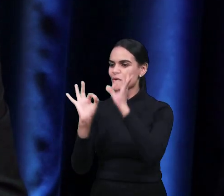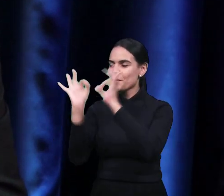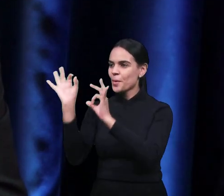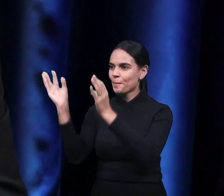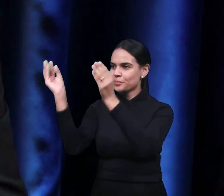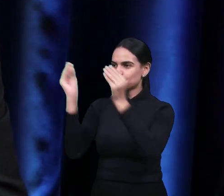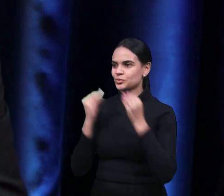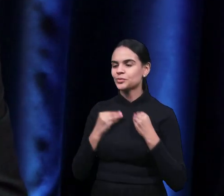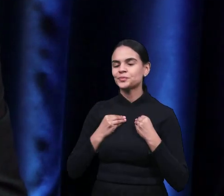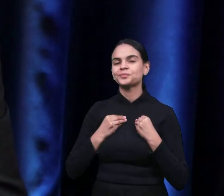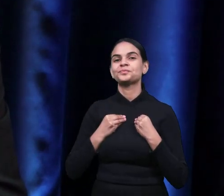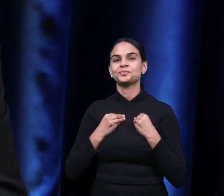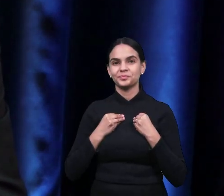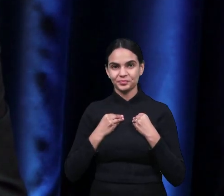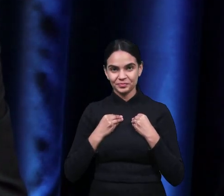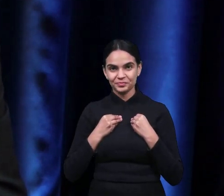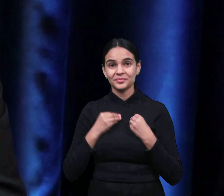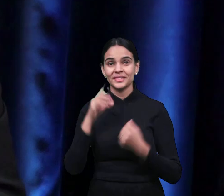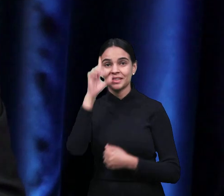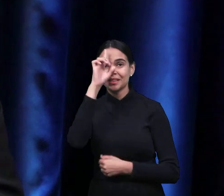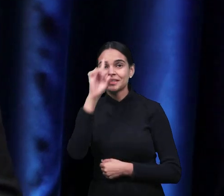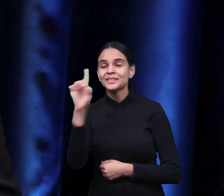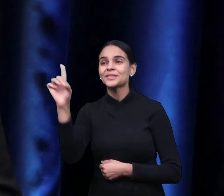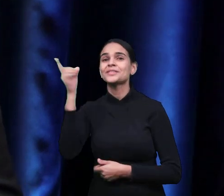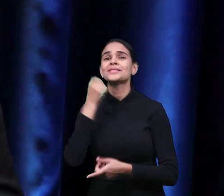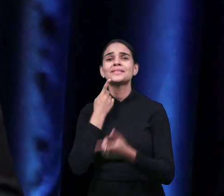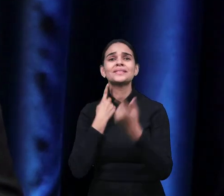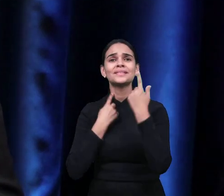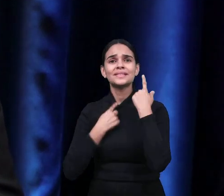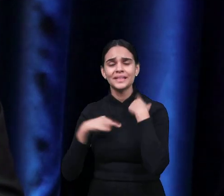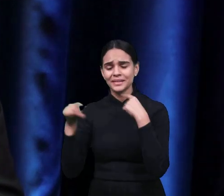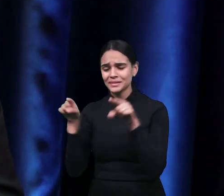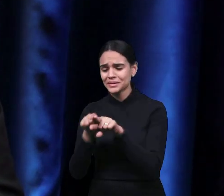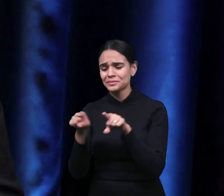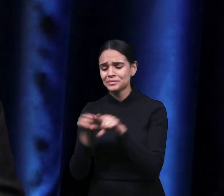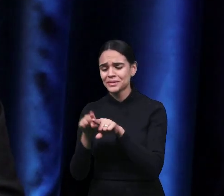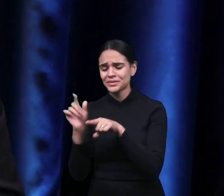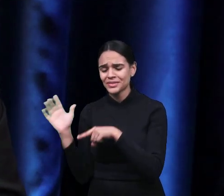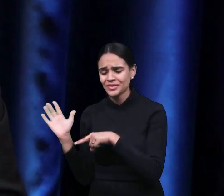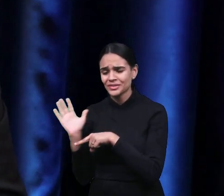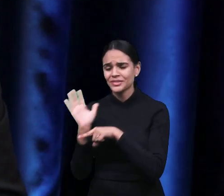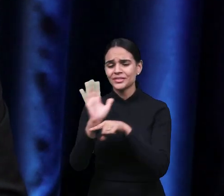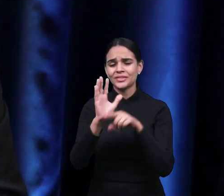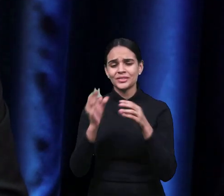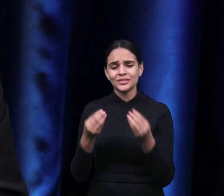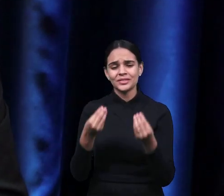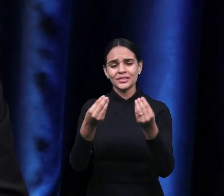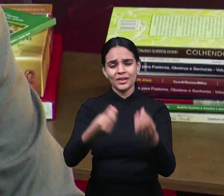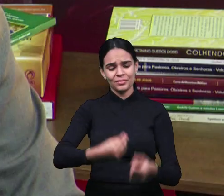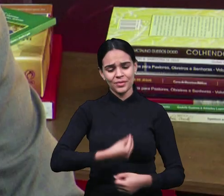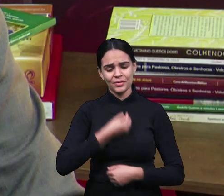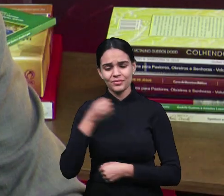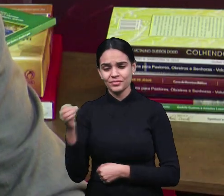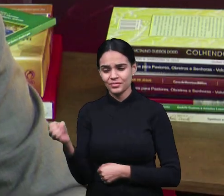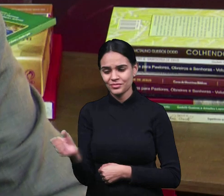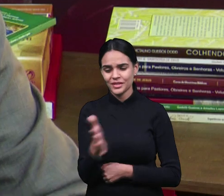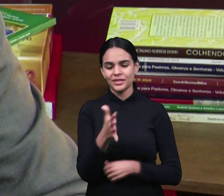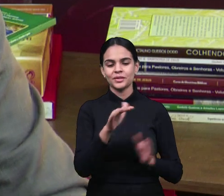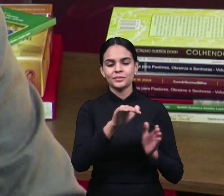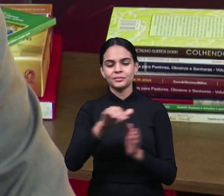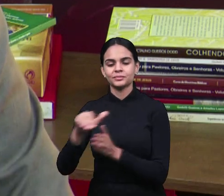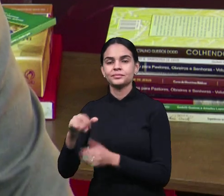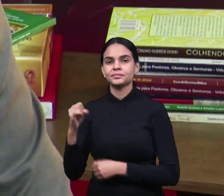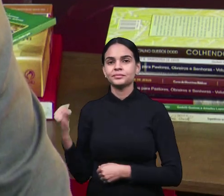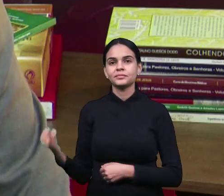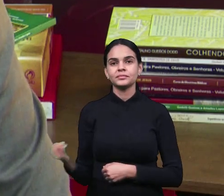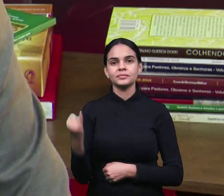tem o desejo de prover para você essa nova vida em Jesus. É importante, já